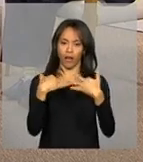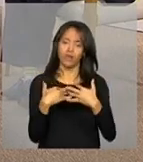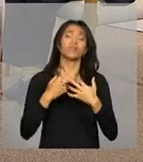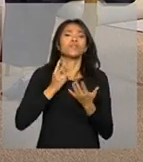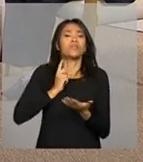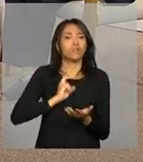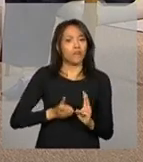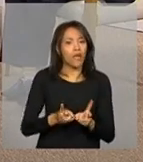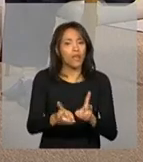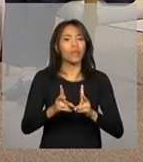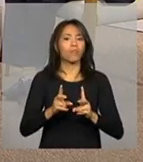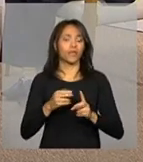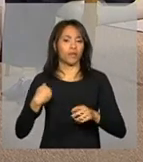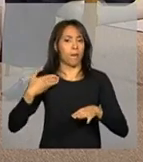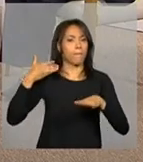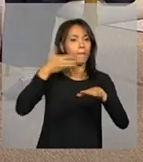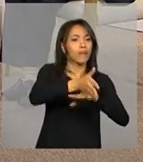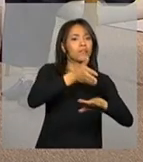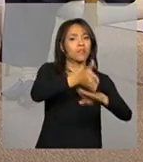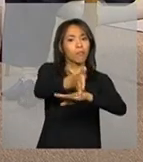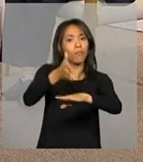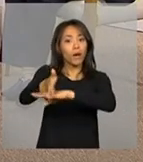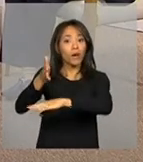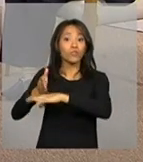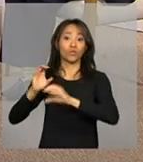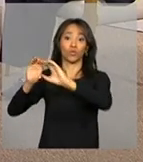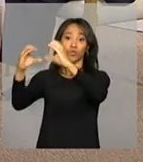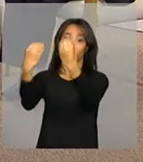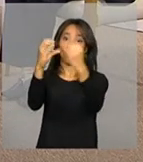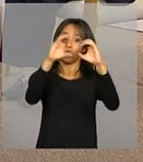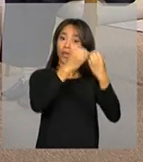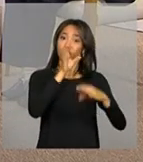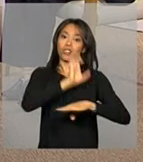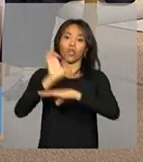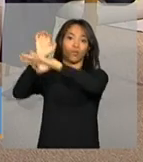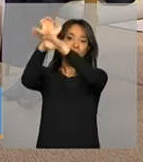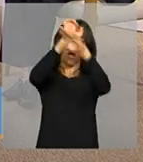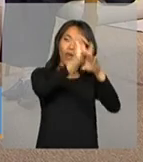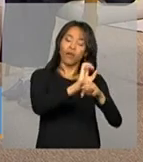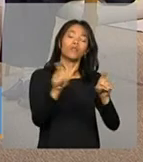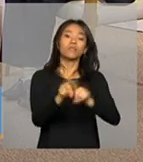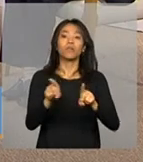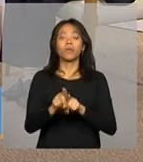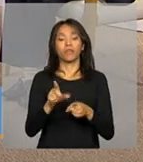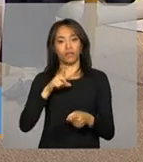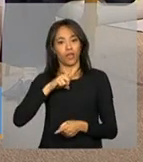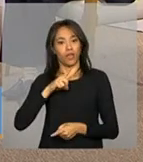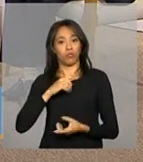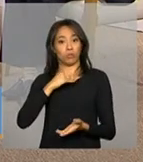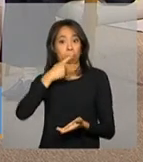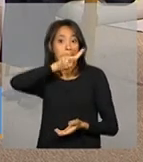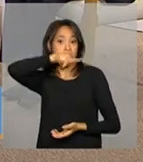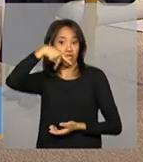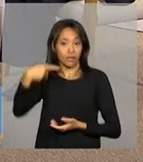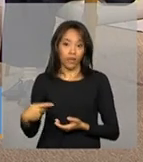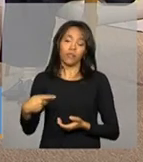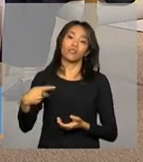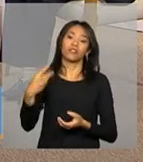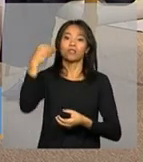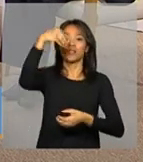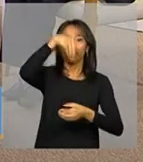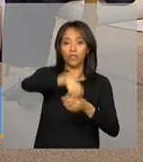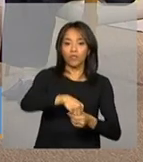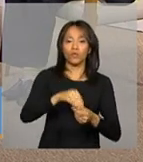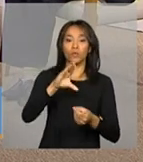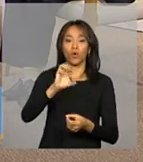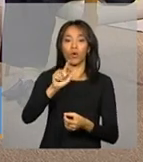presente não só nos eventos estaduais né Adriana ou secretários Têm Nós temos também presidente dos colegiados